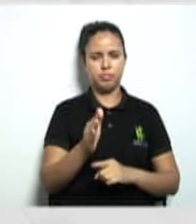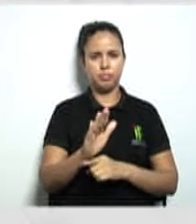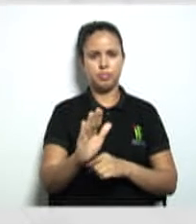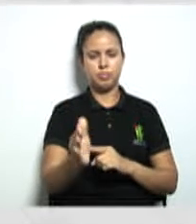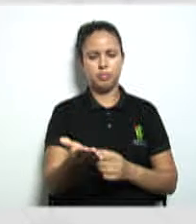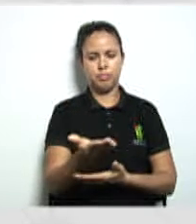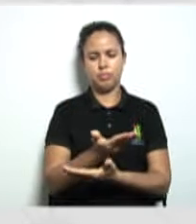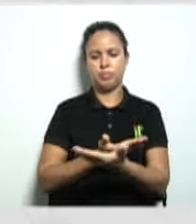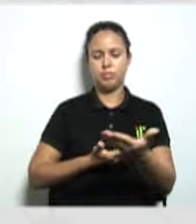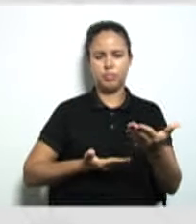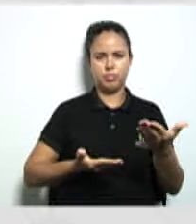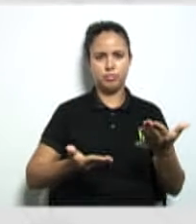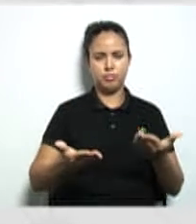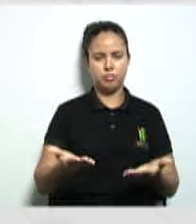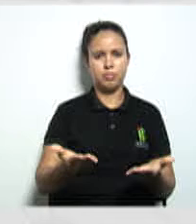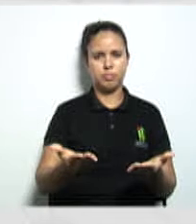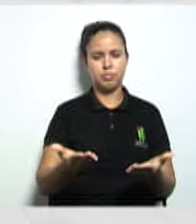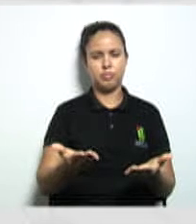intercooperação entre